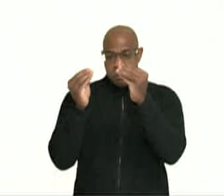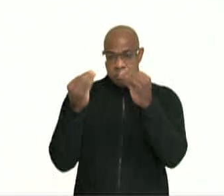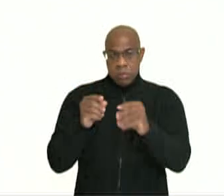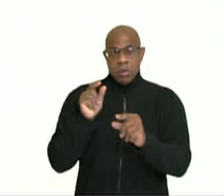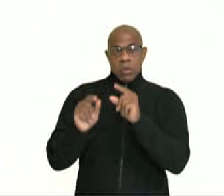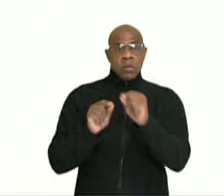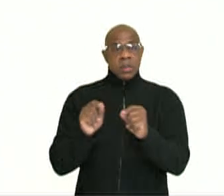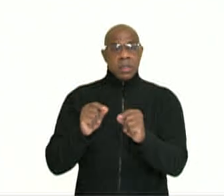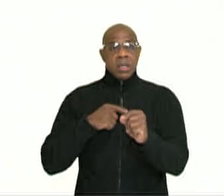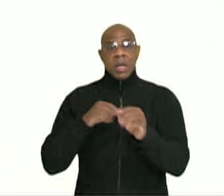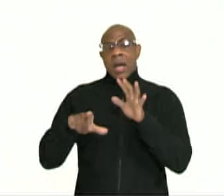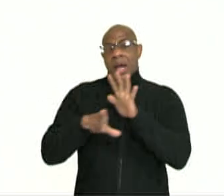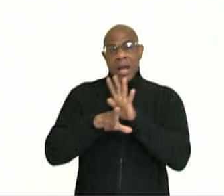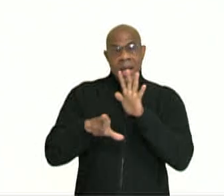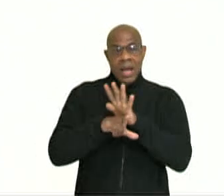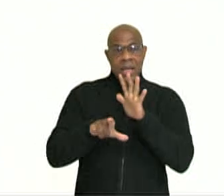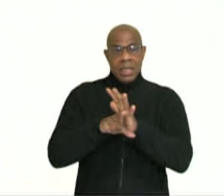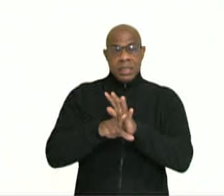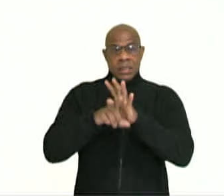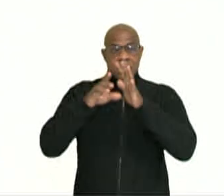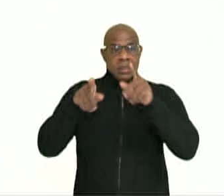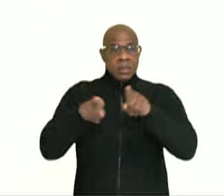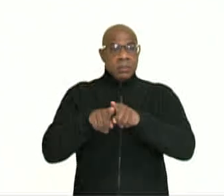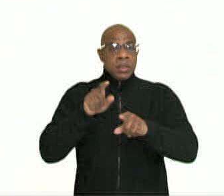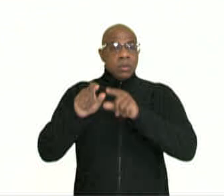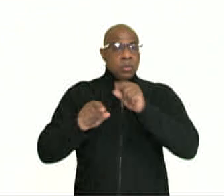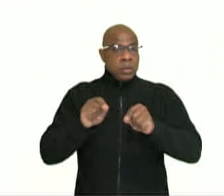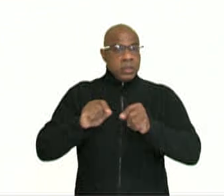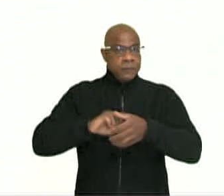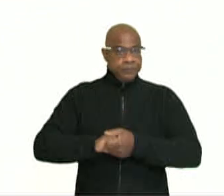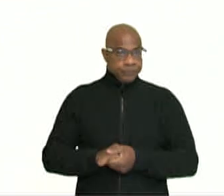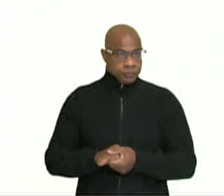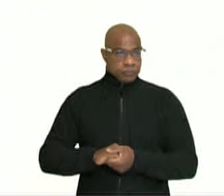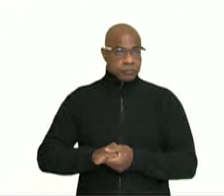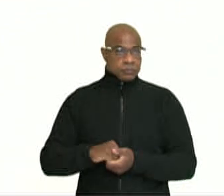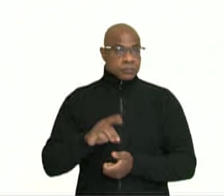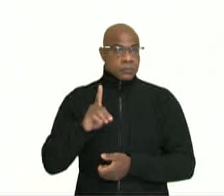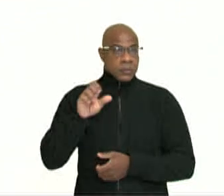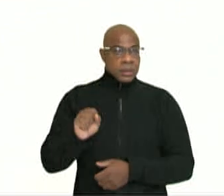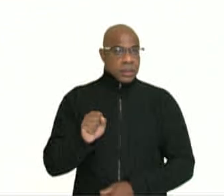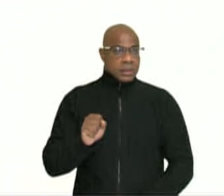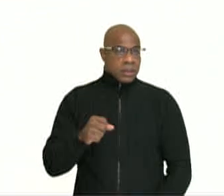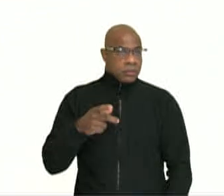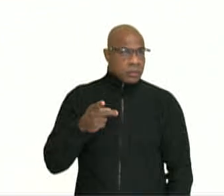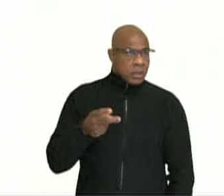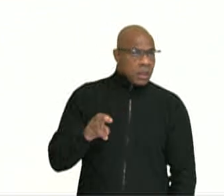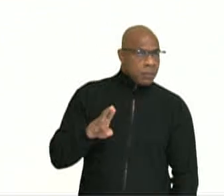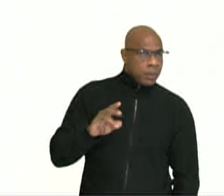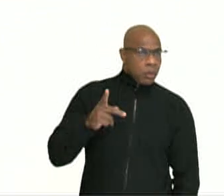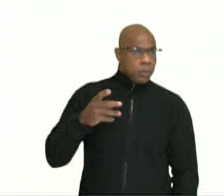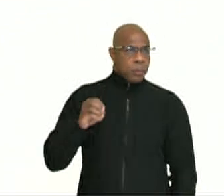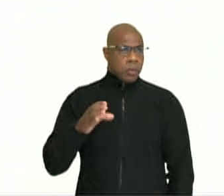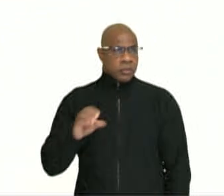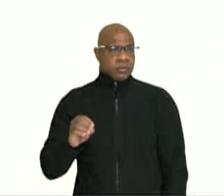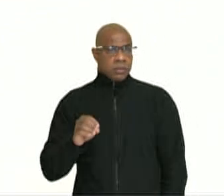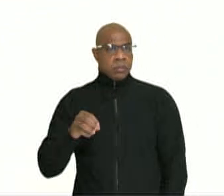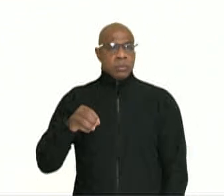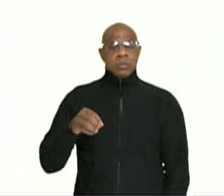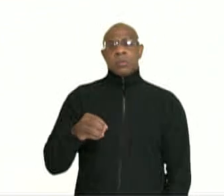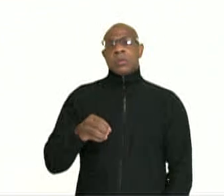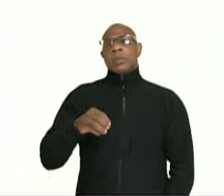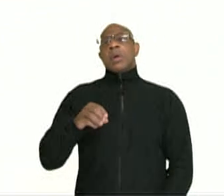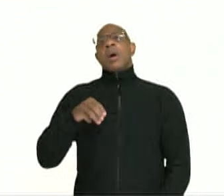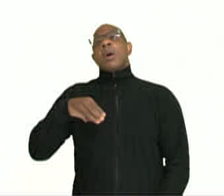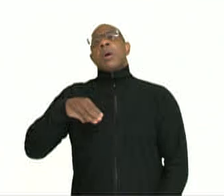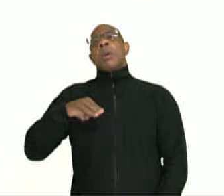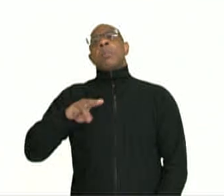Proporções Múltiplas, que já estudamos, e fala sobre a quantidade mínima que eu tenho que ter para fazer a combinação de uma substância. Você lembra dessa